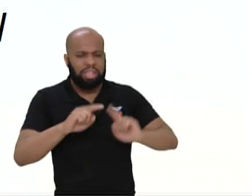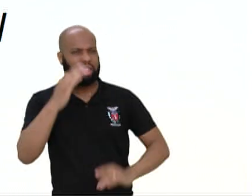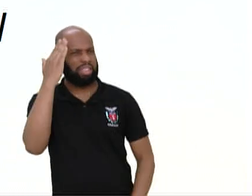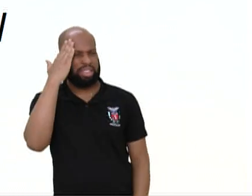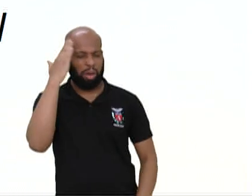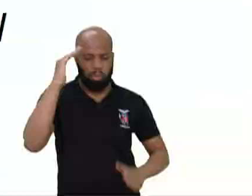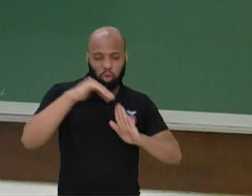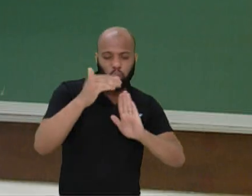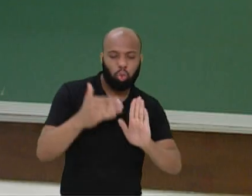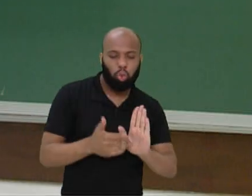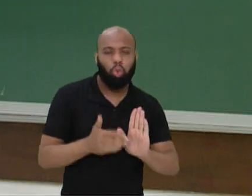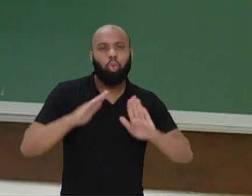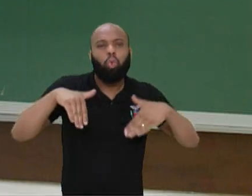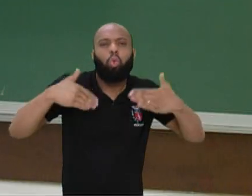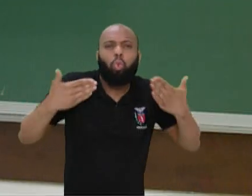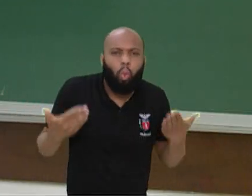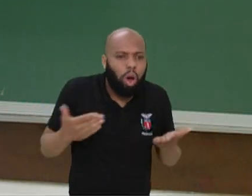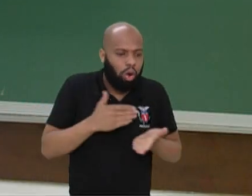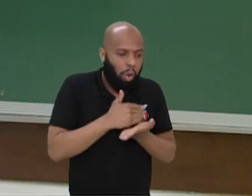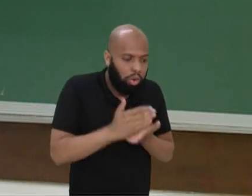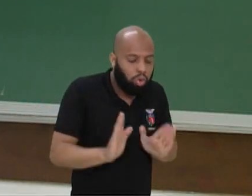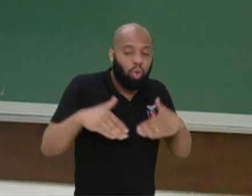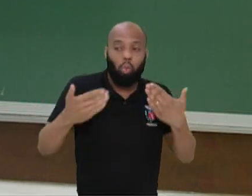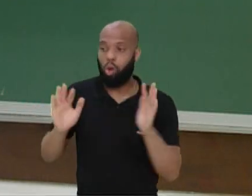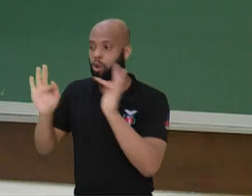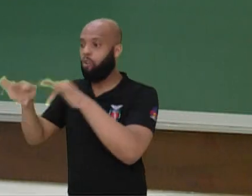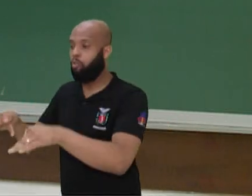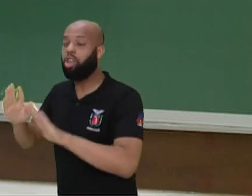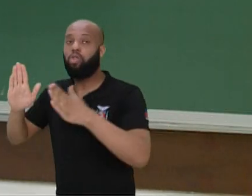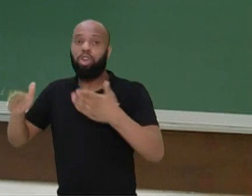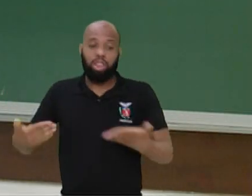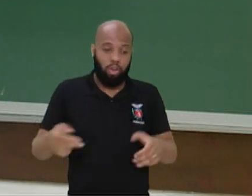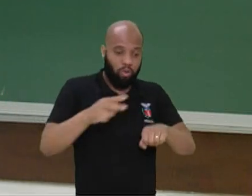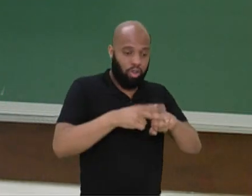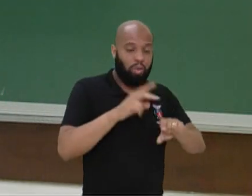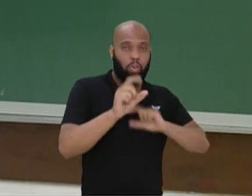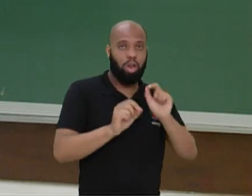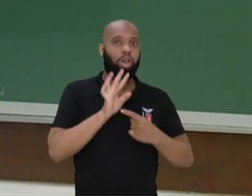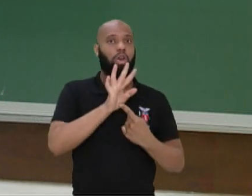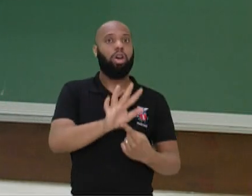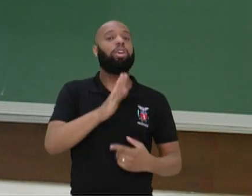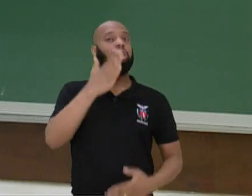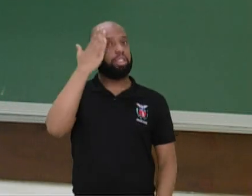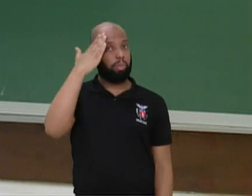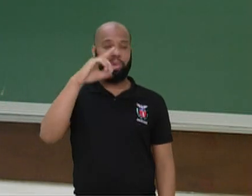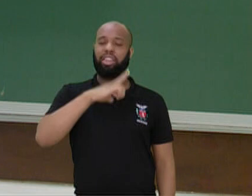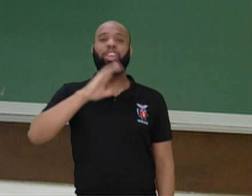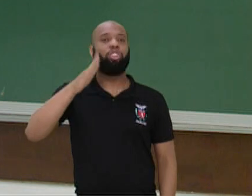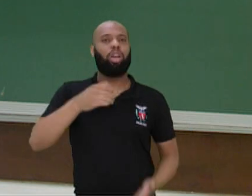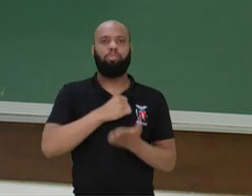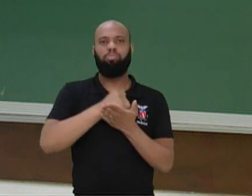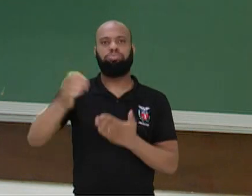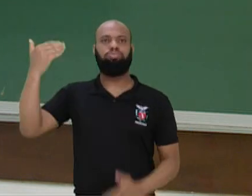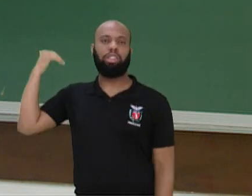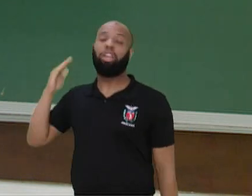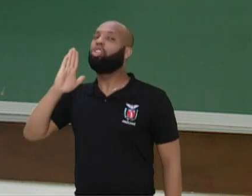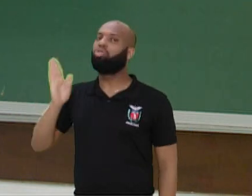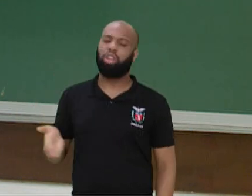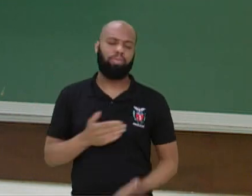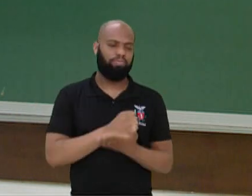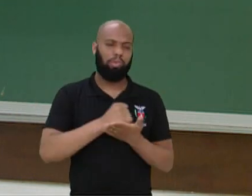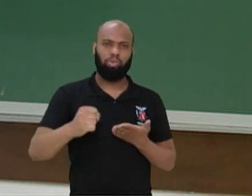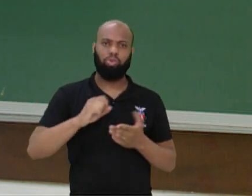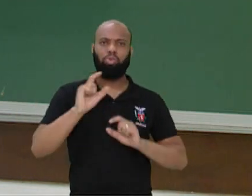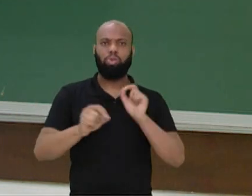quando começou algo e quando aquilo terminou. Esses verbos, eles são indicados apenas para dizer que já passou, não importa quando.